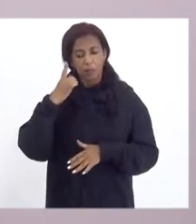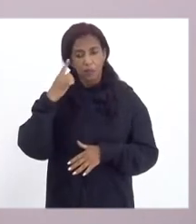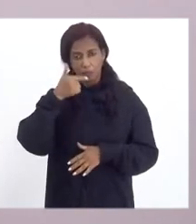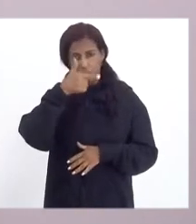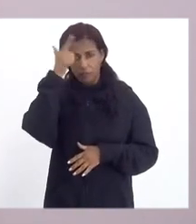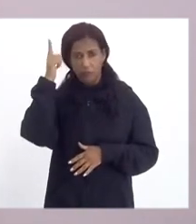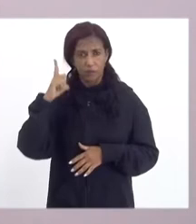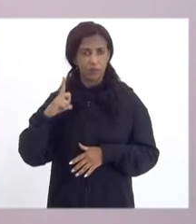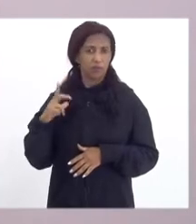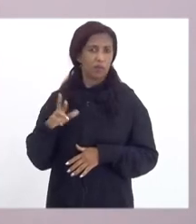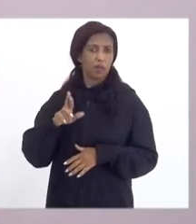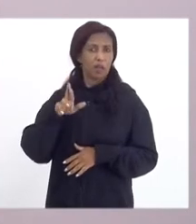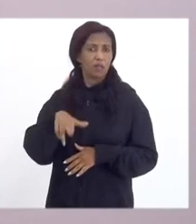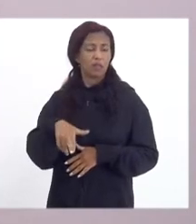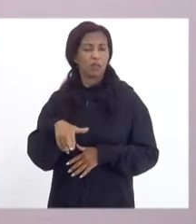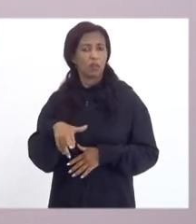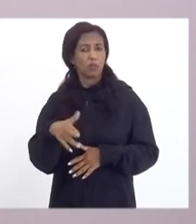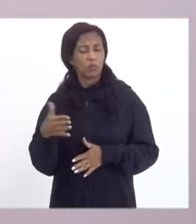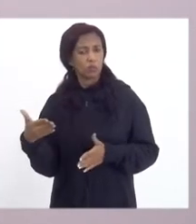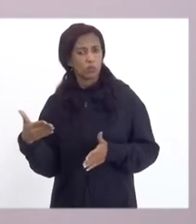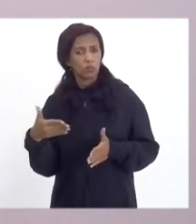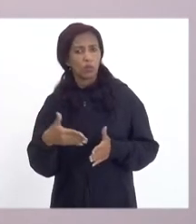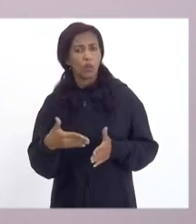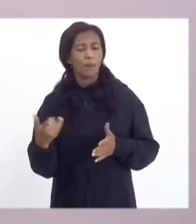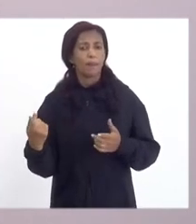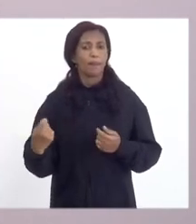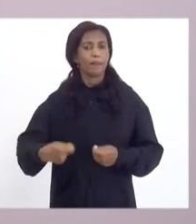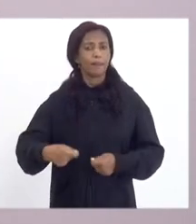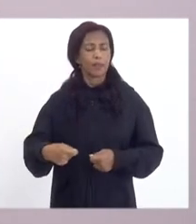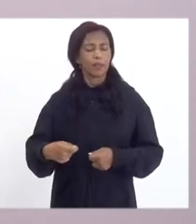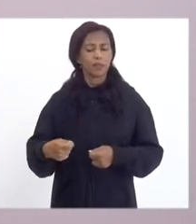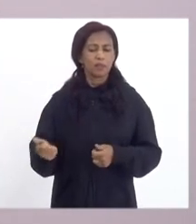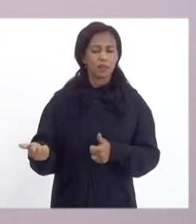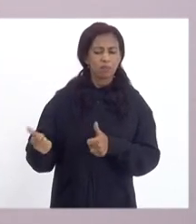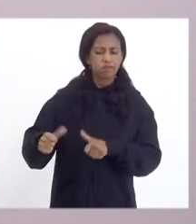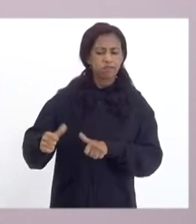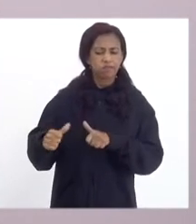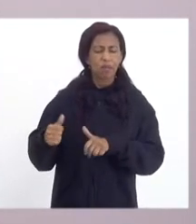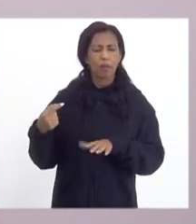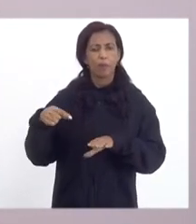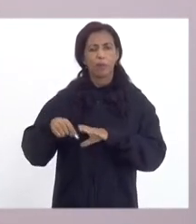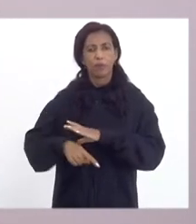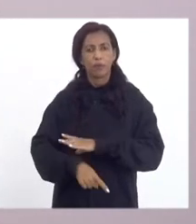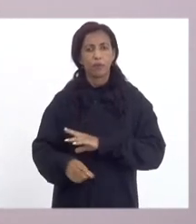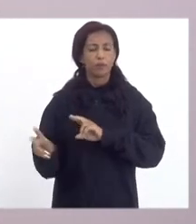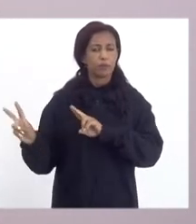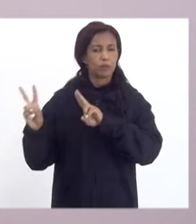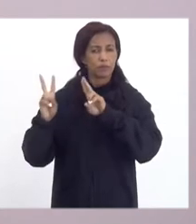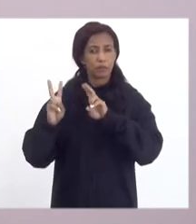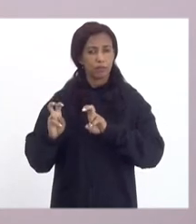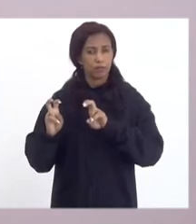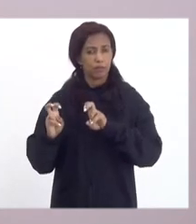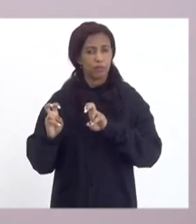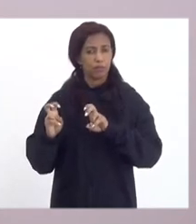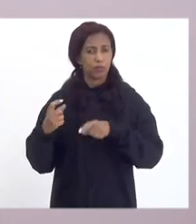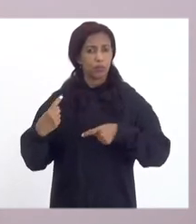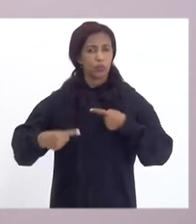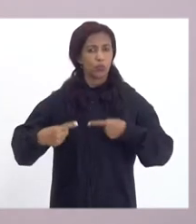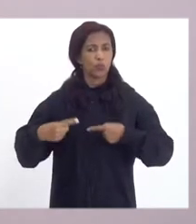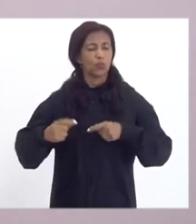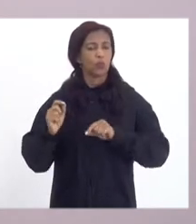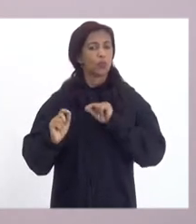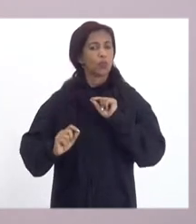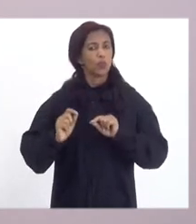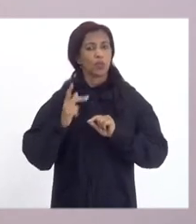razão quando aponta que é preciso uma análise mais aprofundada a respeito das discussões do que diz